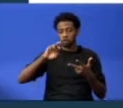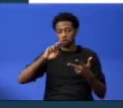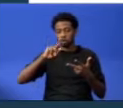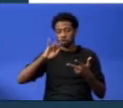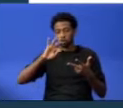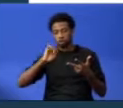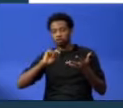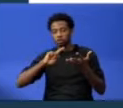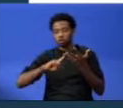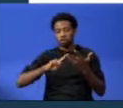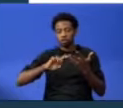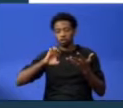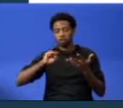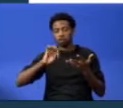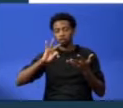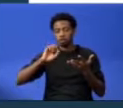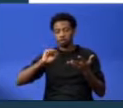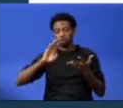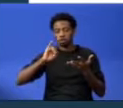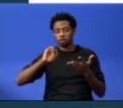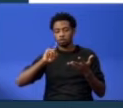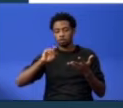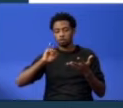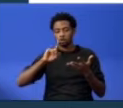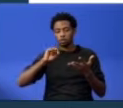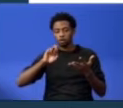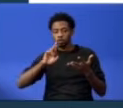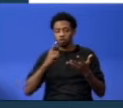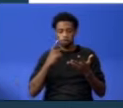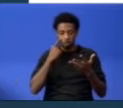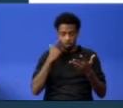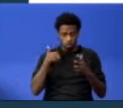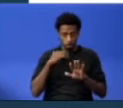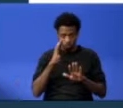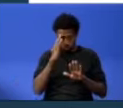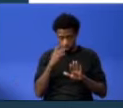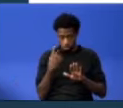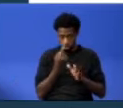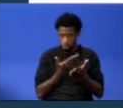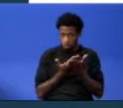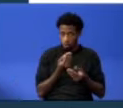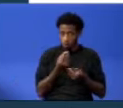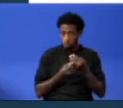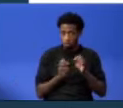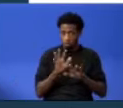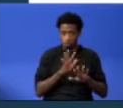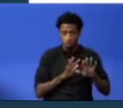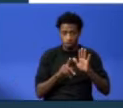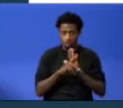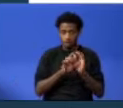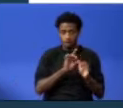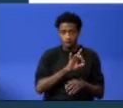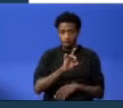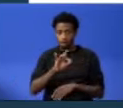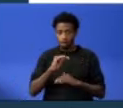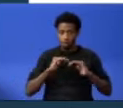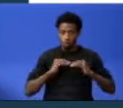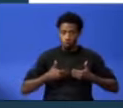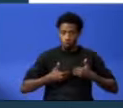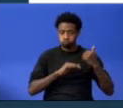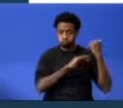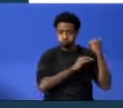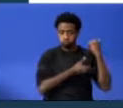pensar em relação ao movimento do músculo, para entender melhor como que funciona isso, é quando você classifica o músculo,